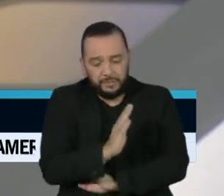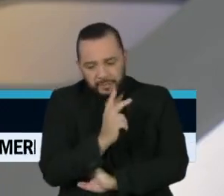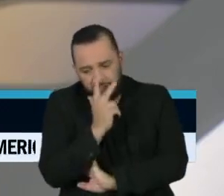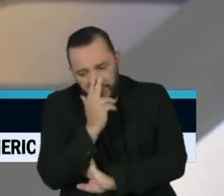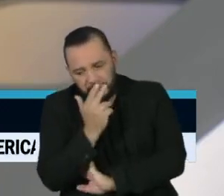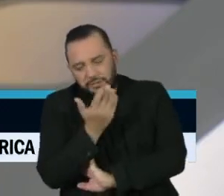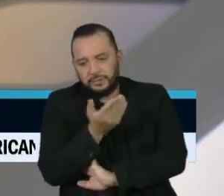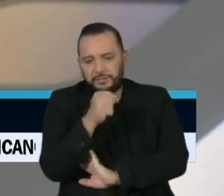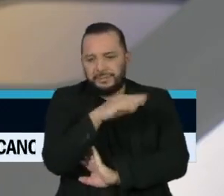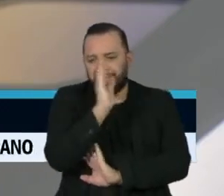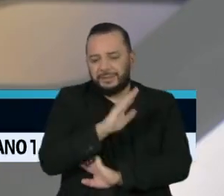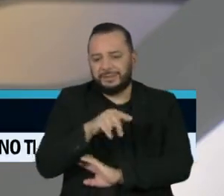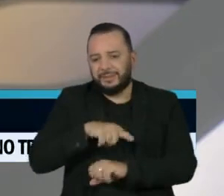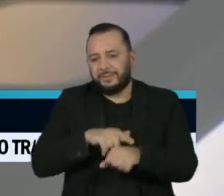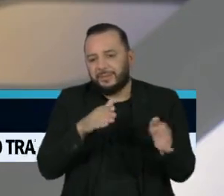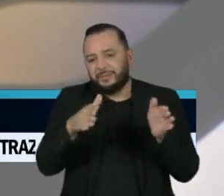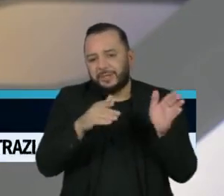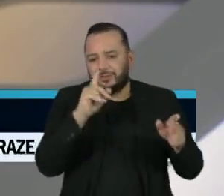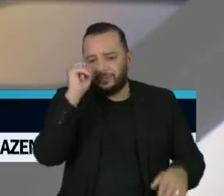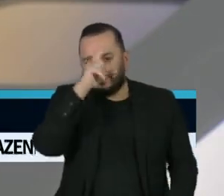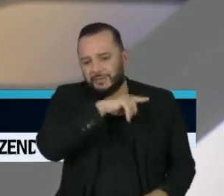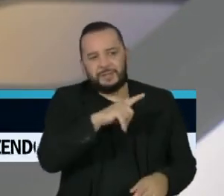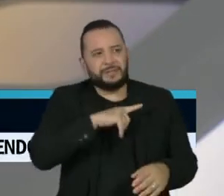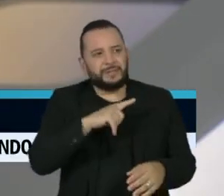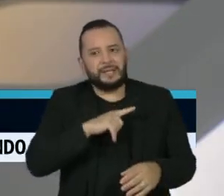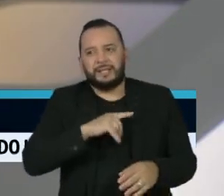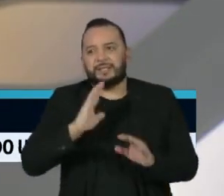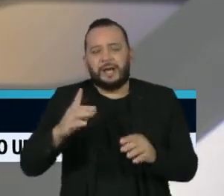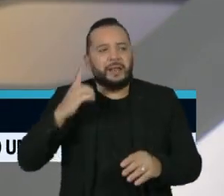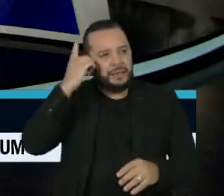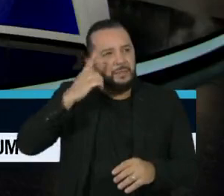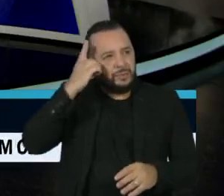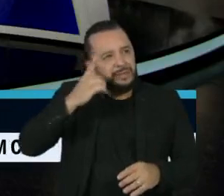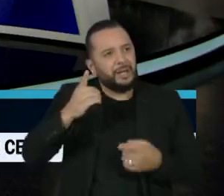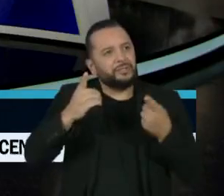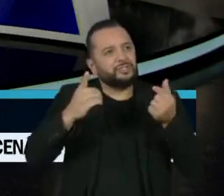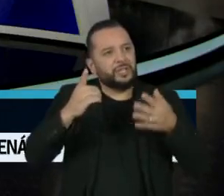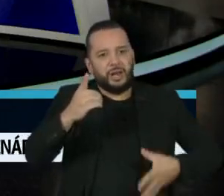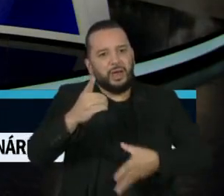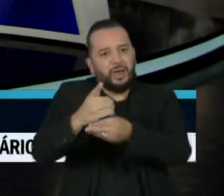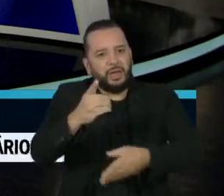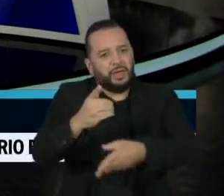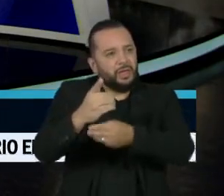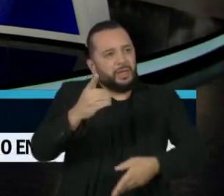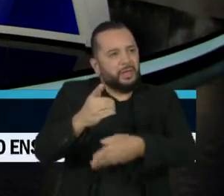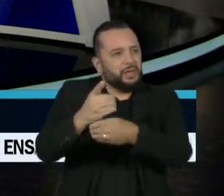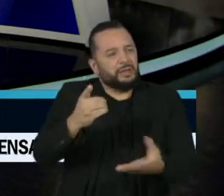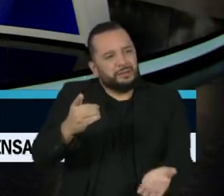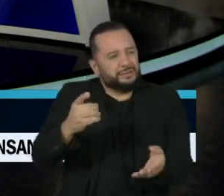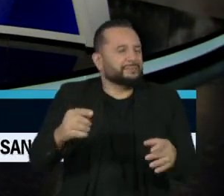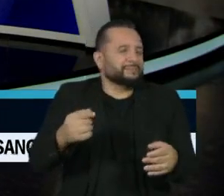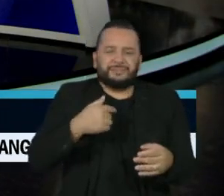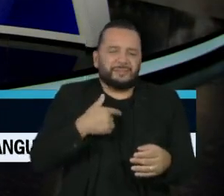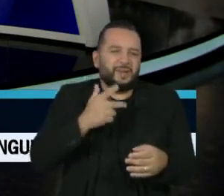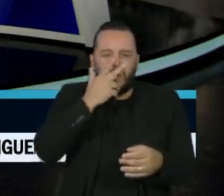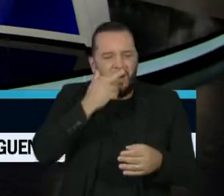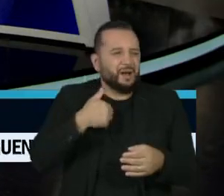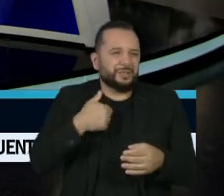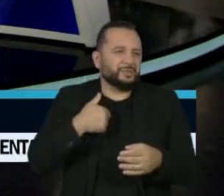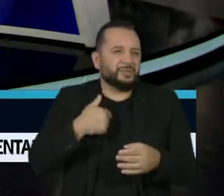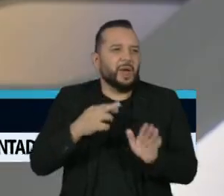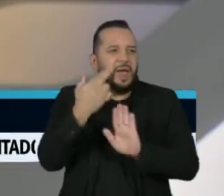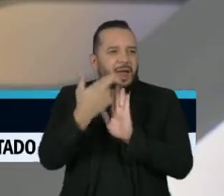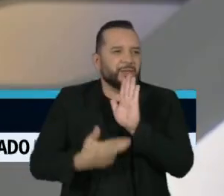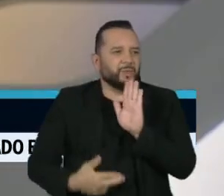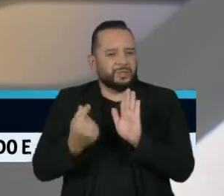Brasil está vivendo um momento muito crítico, quer dizer, emenda secreta, emenda de relator. Eu, pessoalmente, acho que isso é inconstitucional de acordo